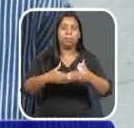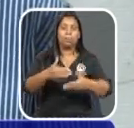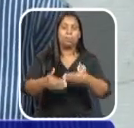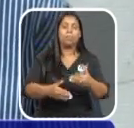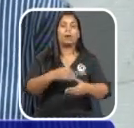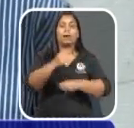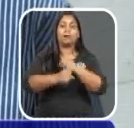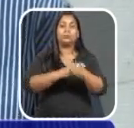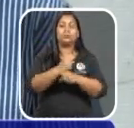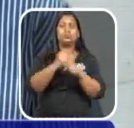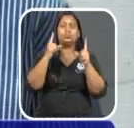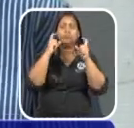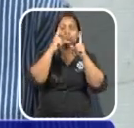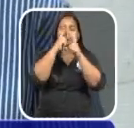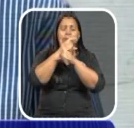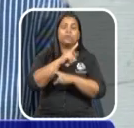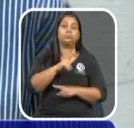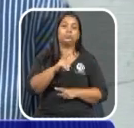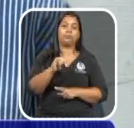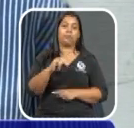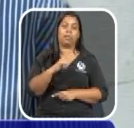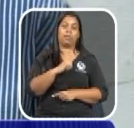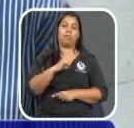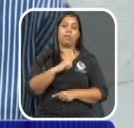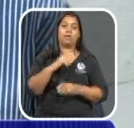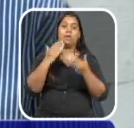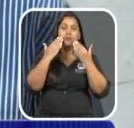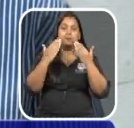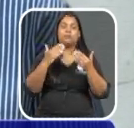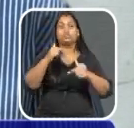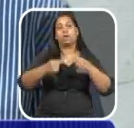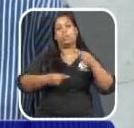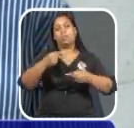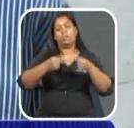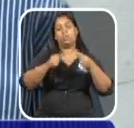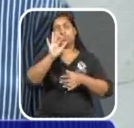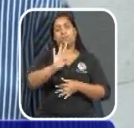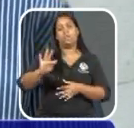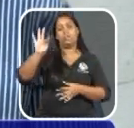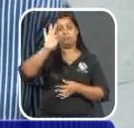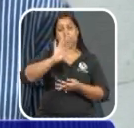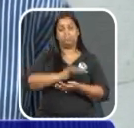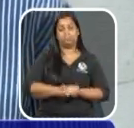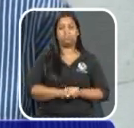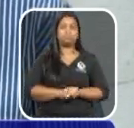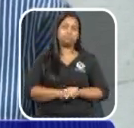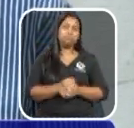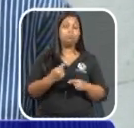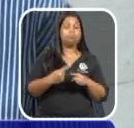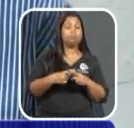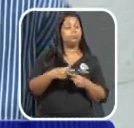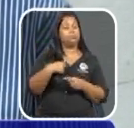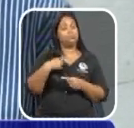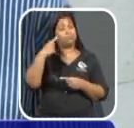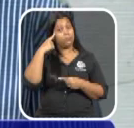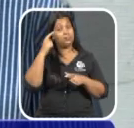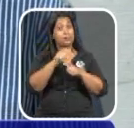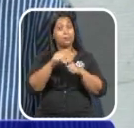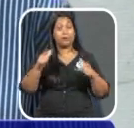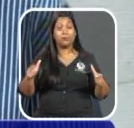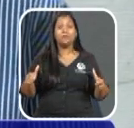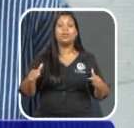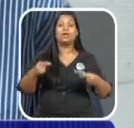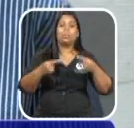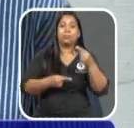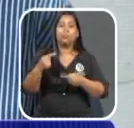dentro de um ano difícil que vai ser frente à política federal. Porque acredito que a maioria das